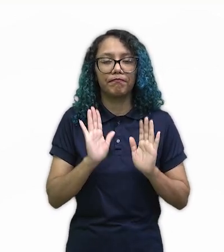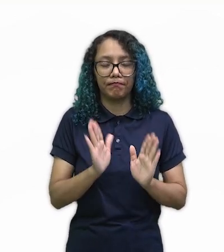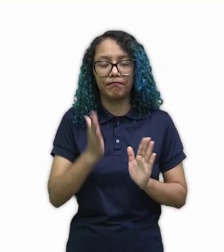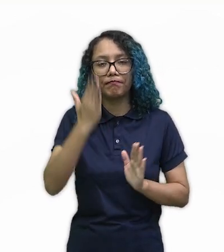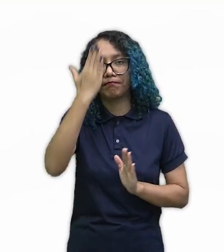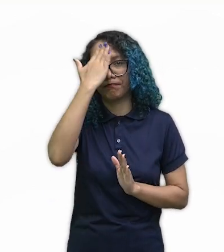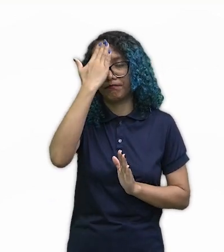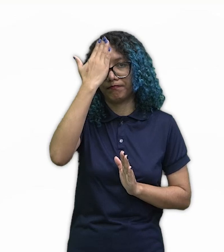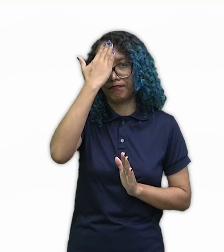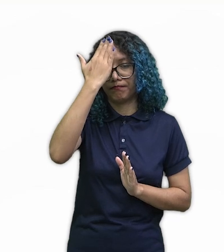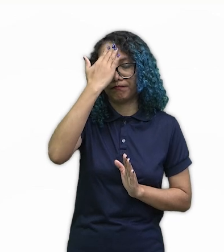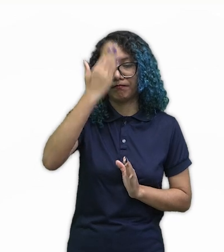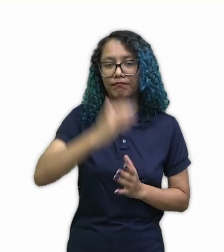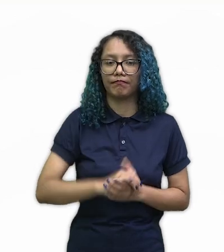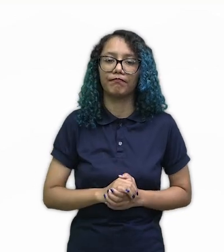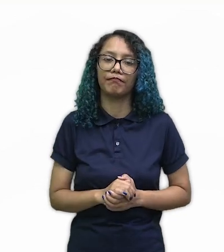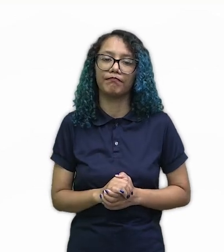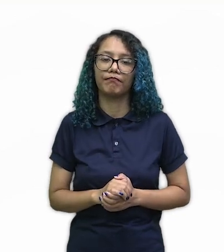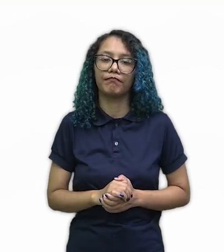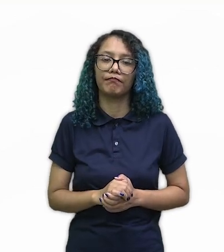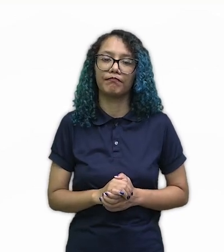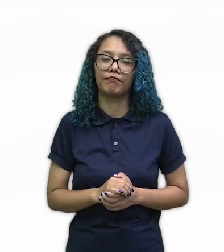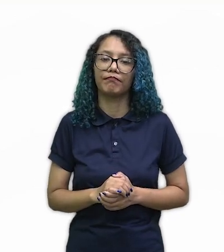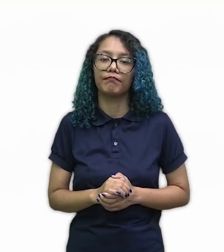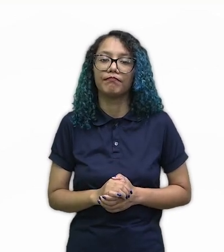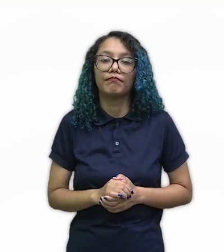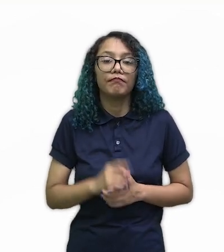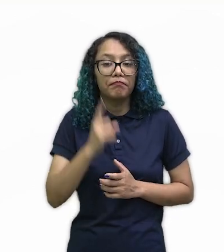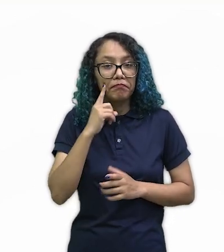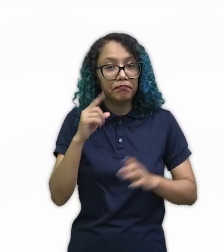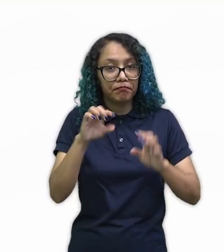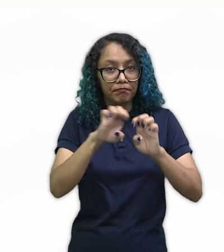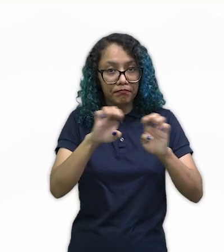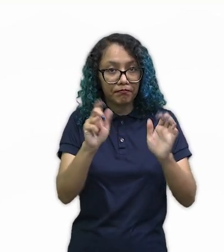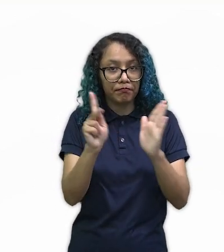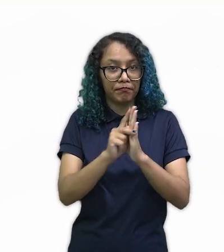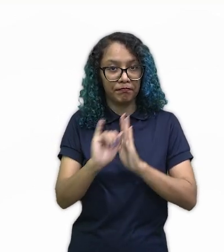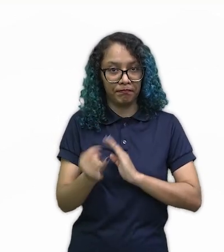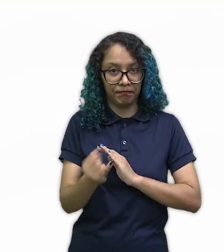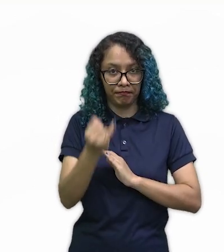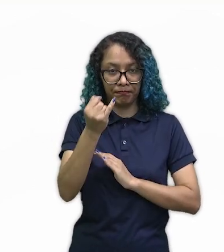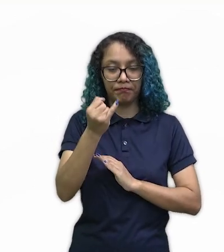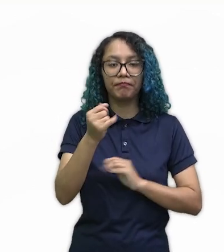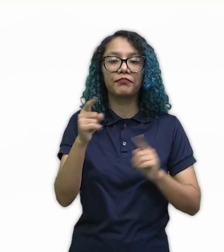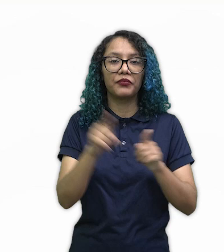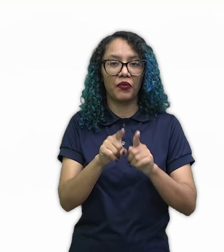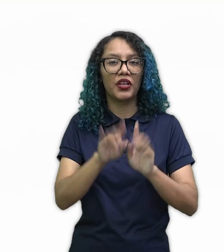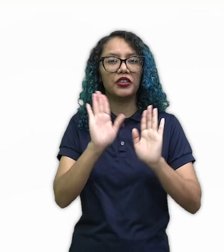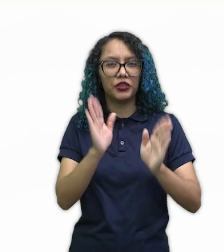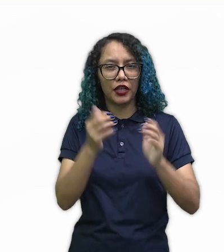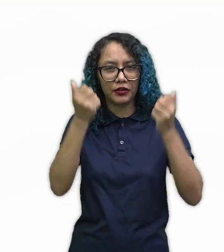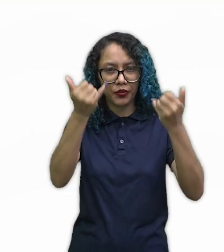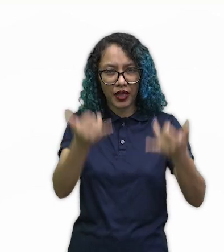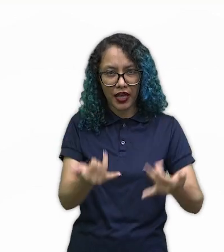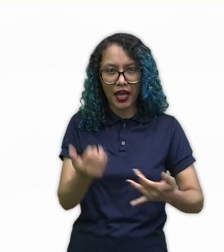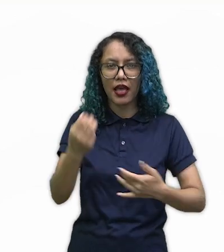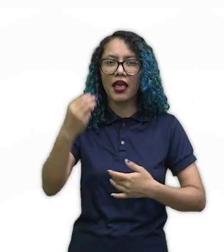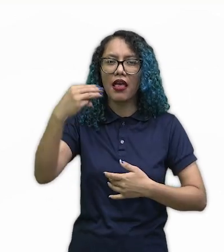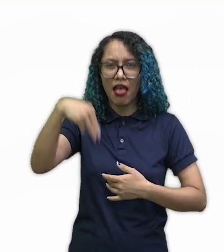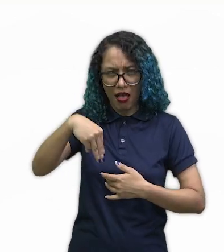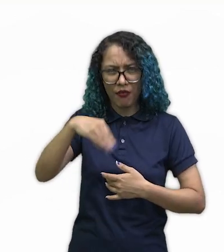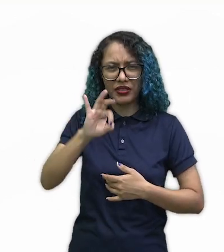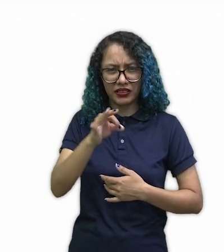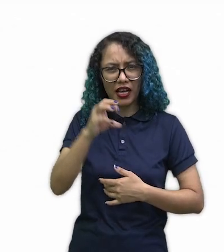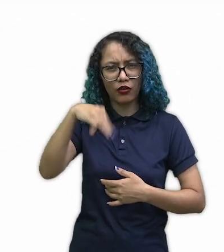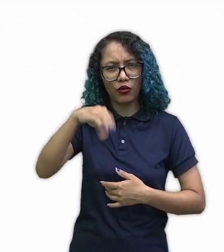aqui então como que funciona a fórmula dos juros, já vimos o que é o montante, vamos aqui a um